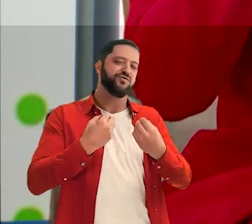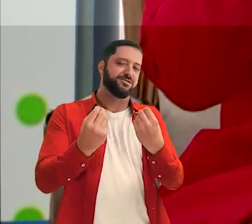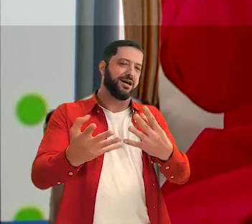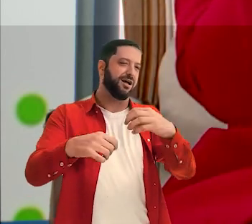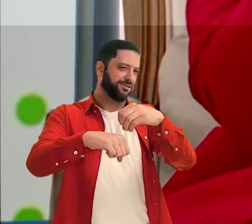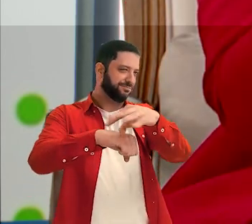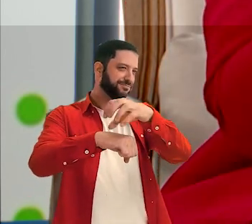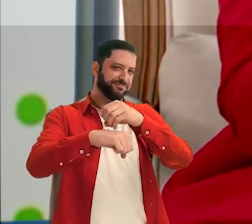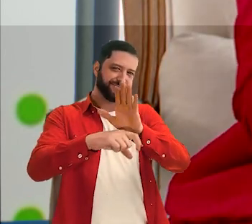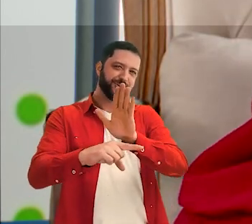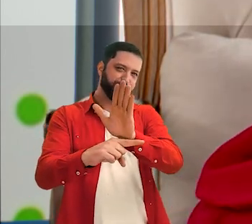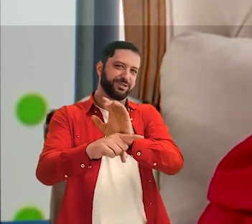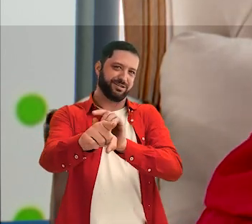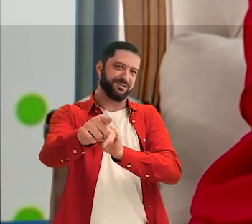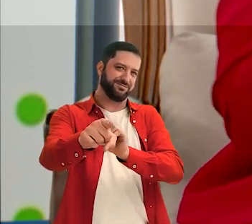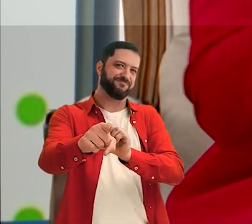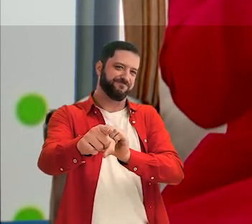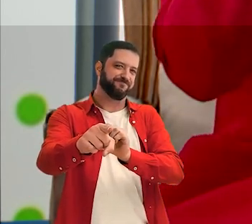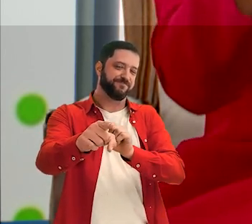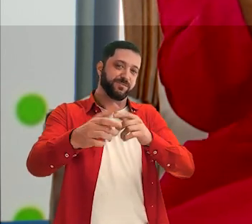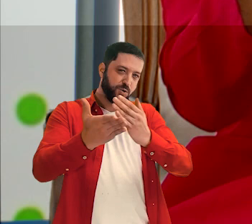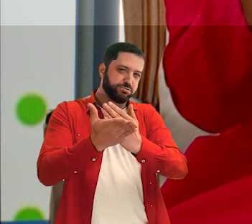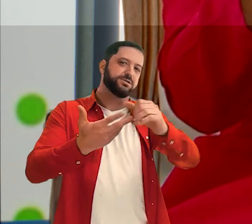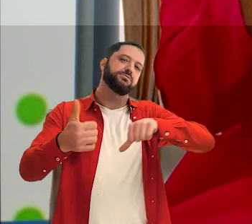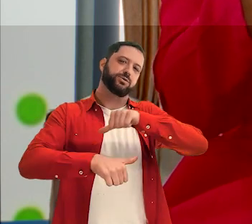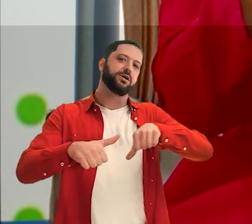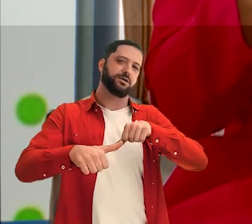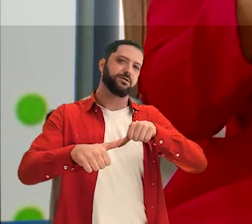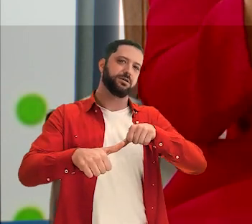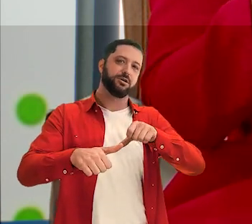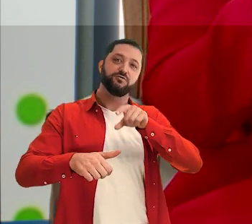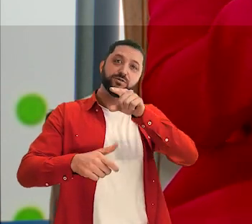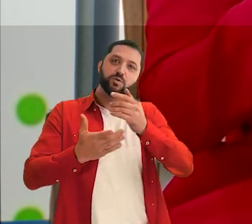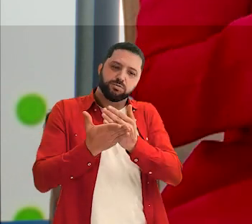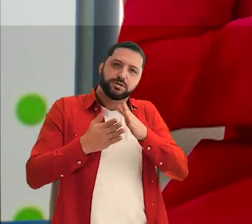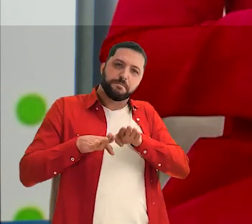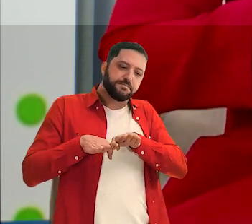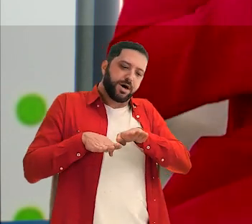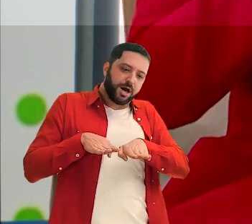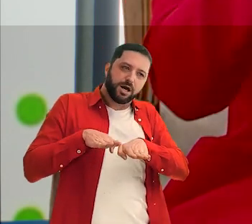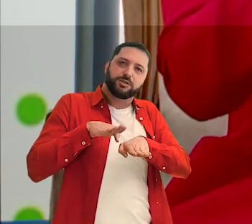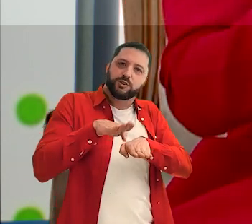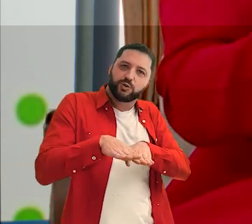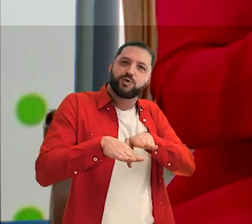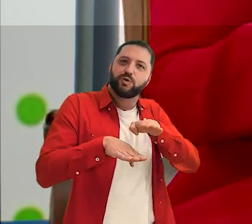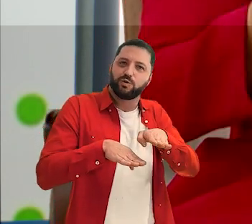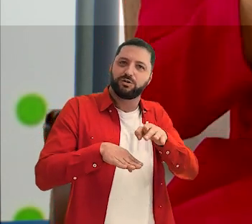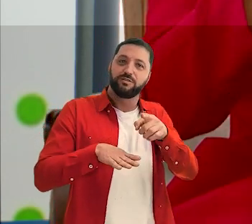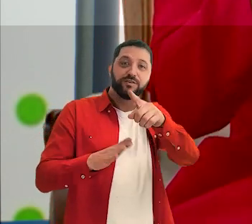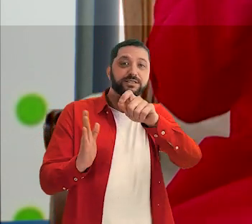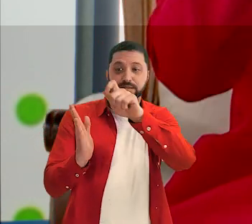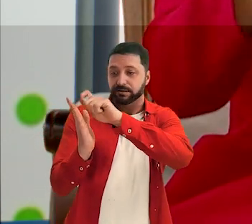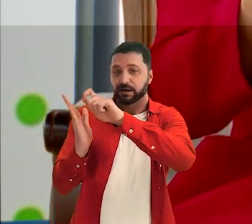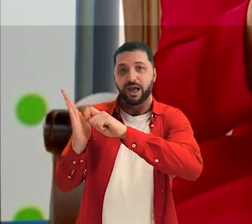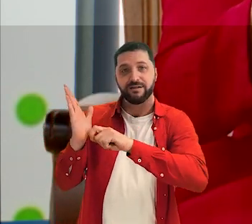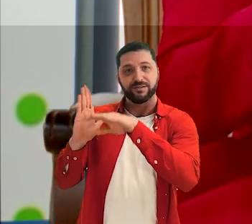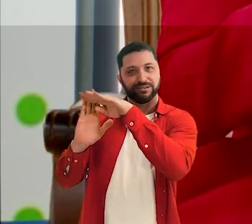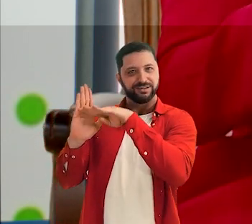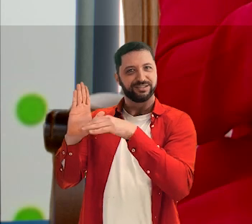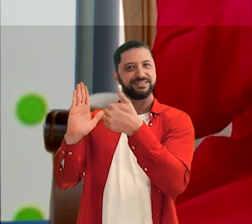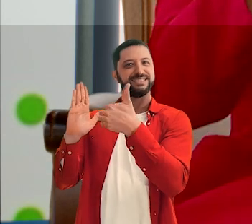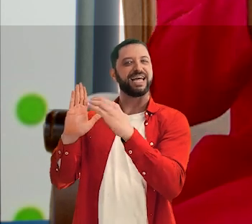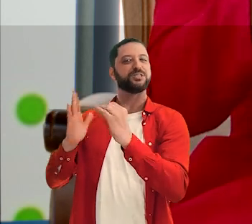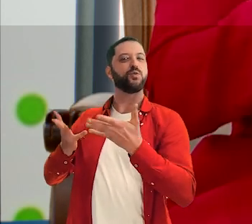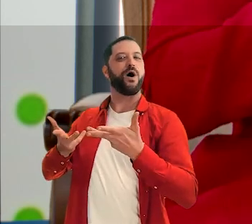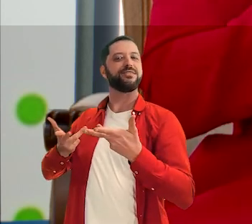quero dar aqui algumas ideias para essas pessoas começarem, né? A terem esses próximos passos. Começa, faz uma lista de